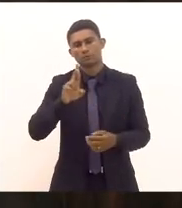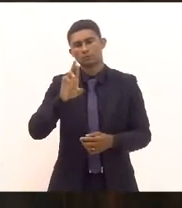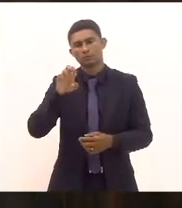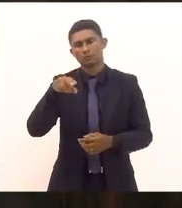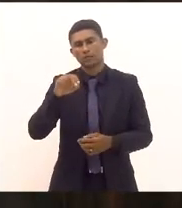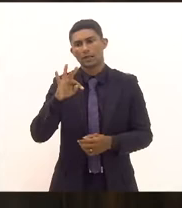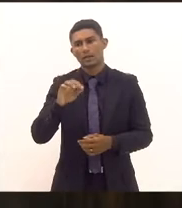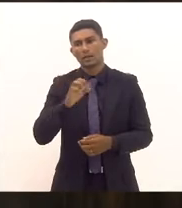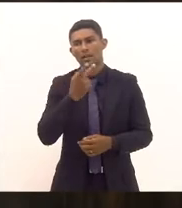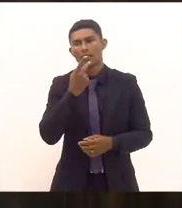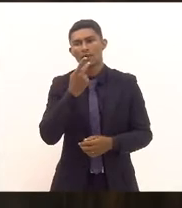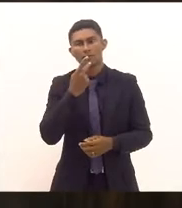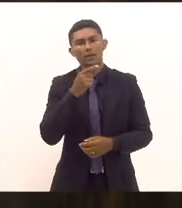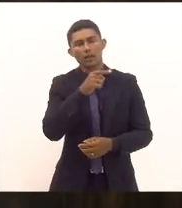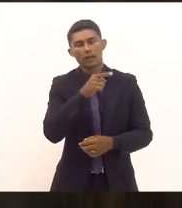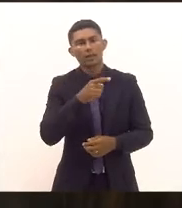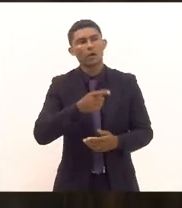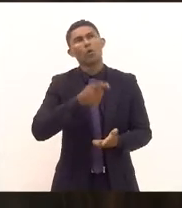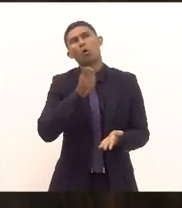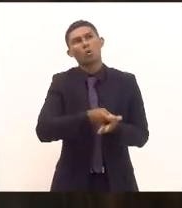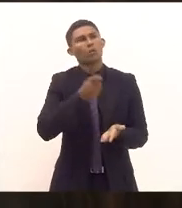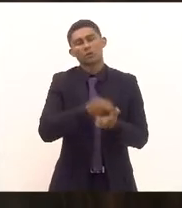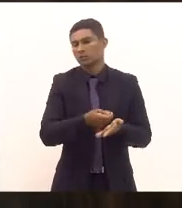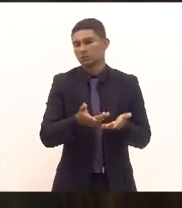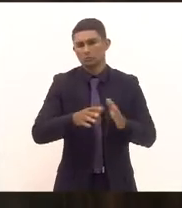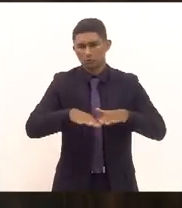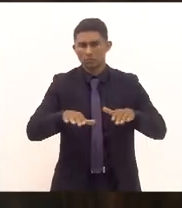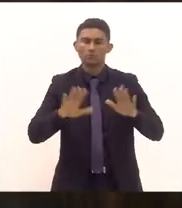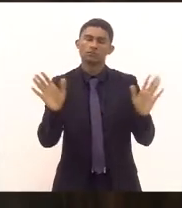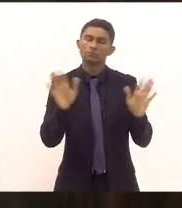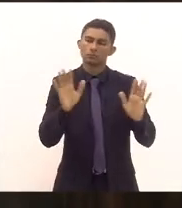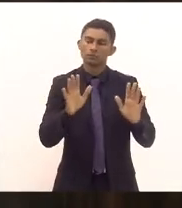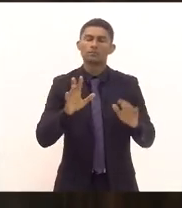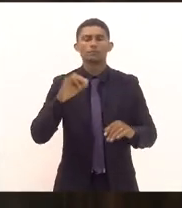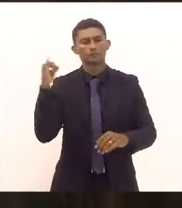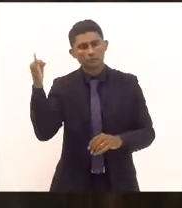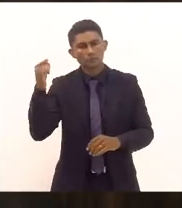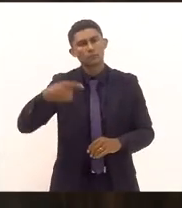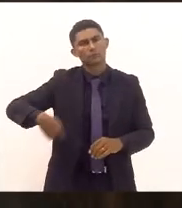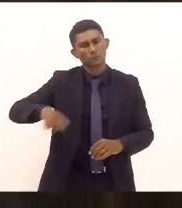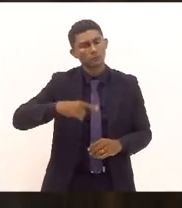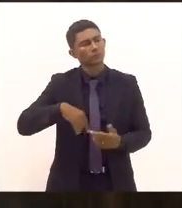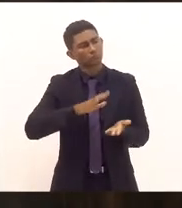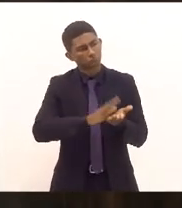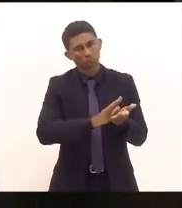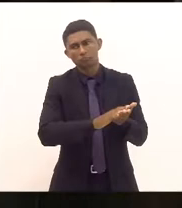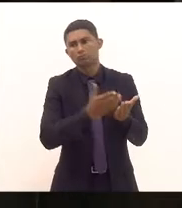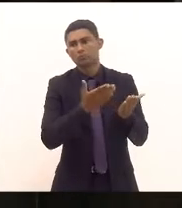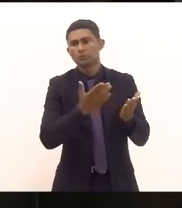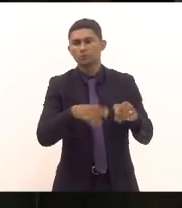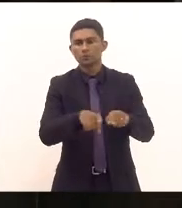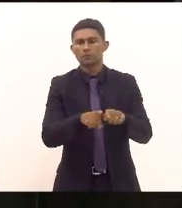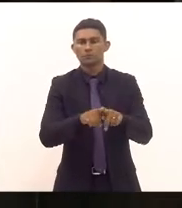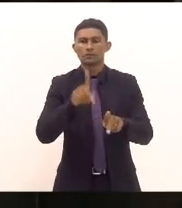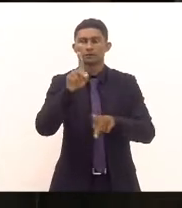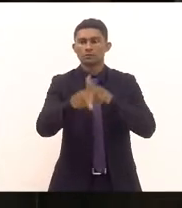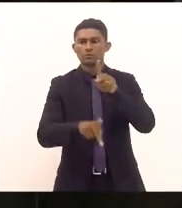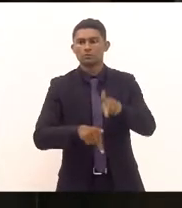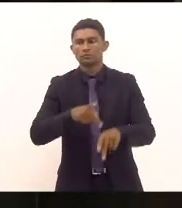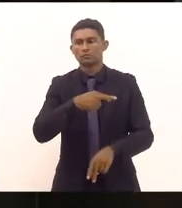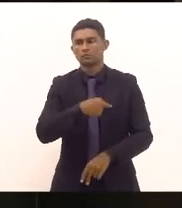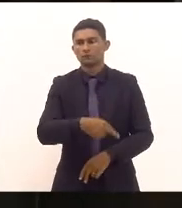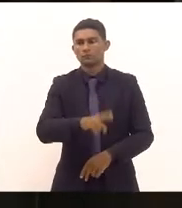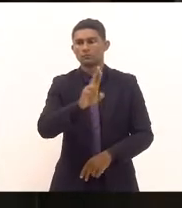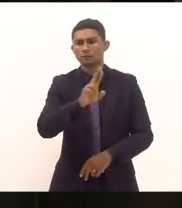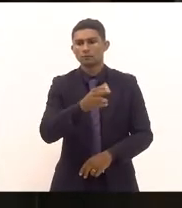que a todo momento ela disse que ela não tá fazendo mais que obrigação mas o reconhecimento é fundamental EA todo o povo da religião